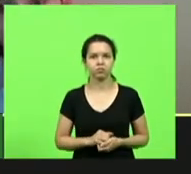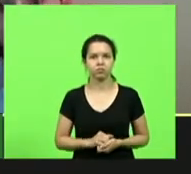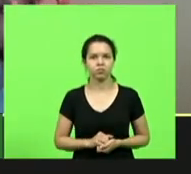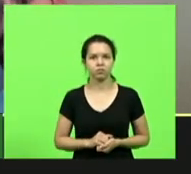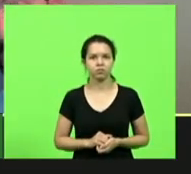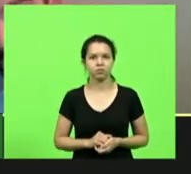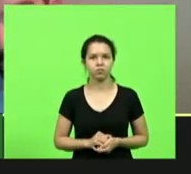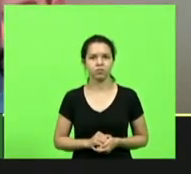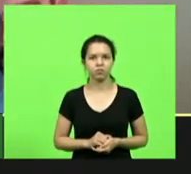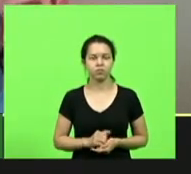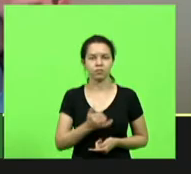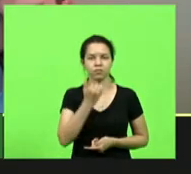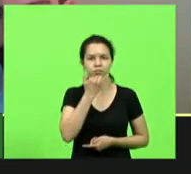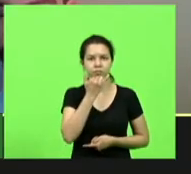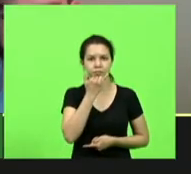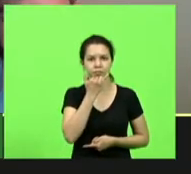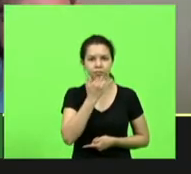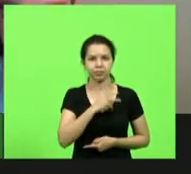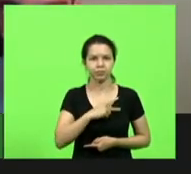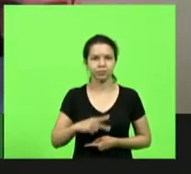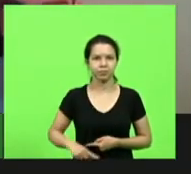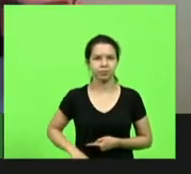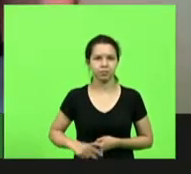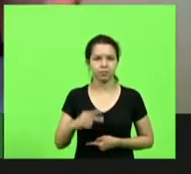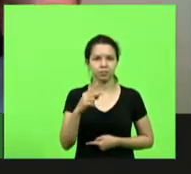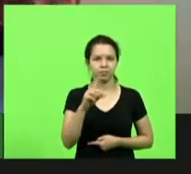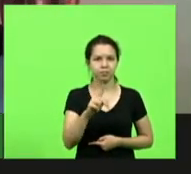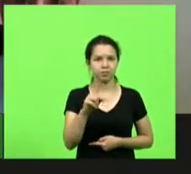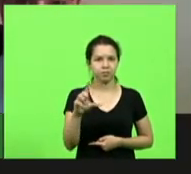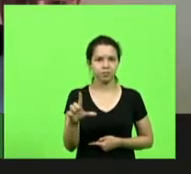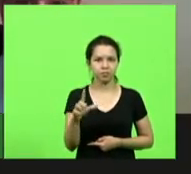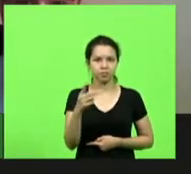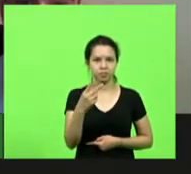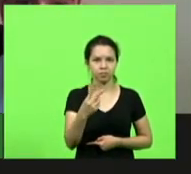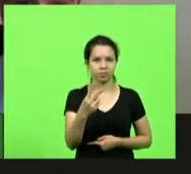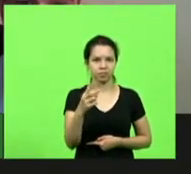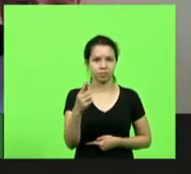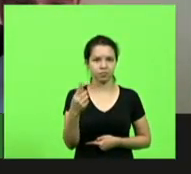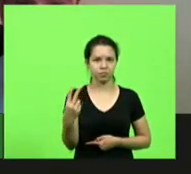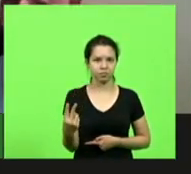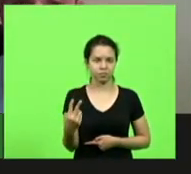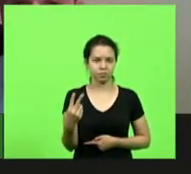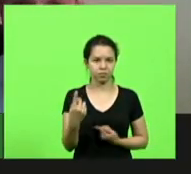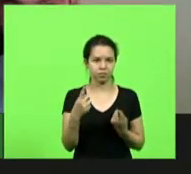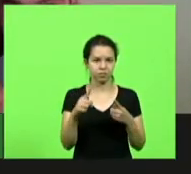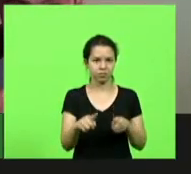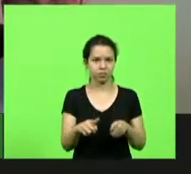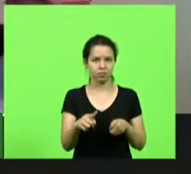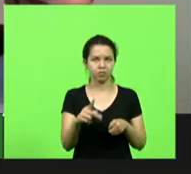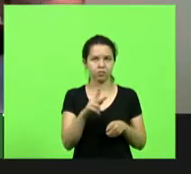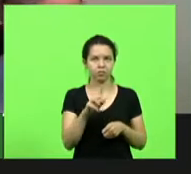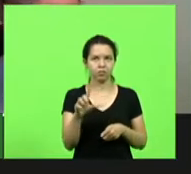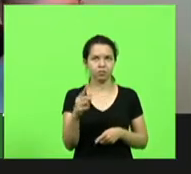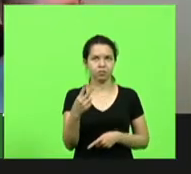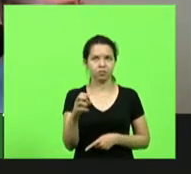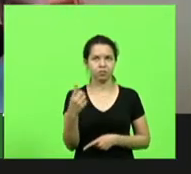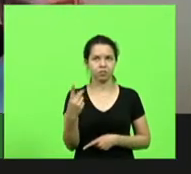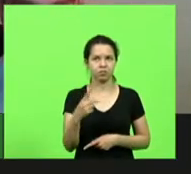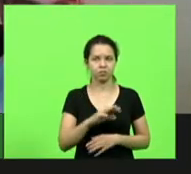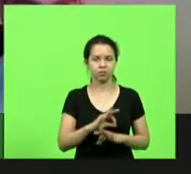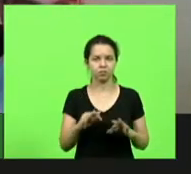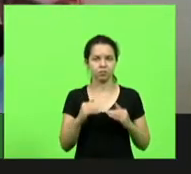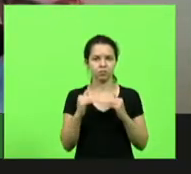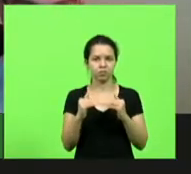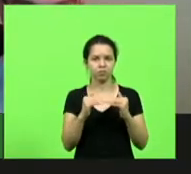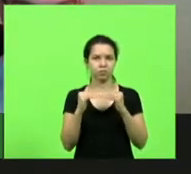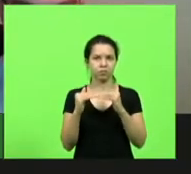7.3/2021. Opa, perdão, presidente. O PL 212. Perdão. Vossa Excelência vota contra o PL 212? Não? Não? Ok. Não. Por unanimidade,